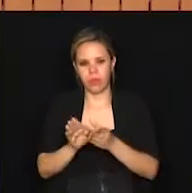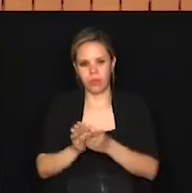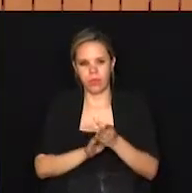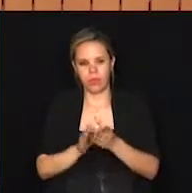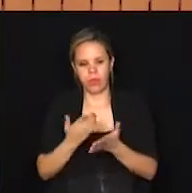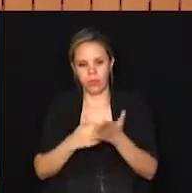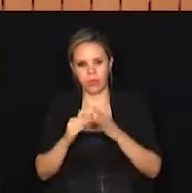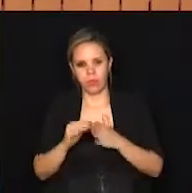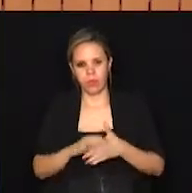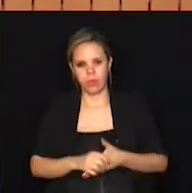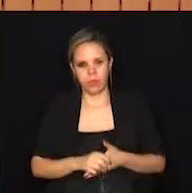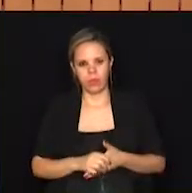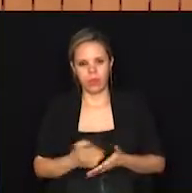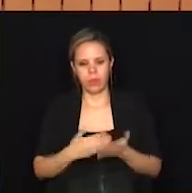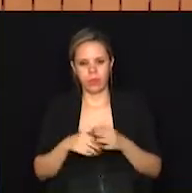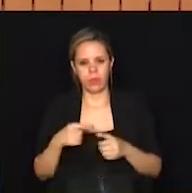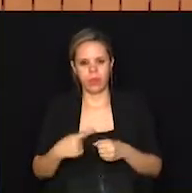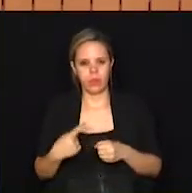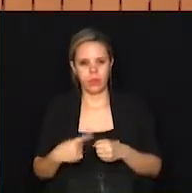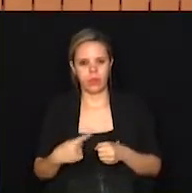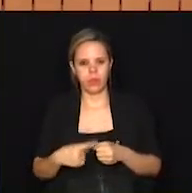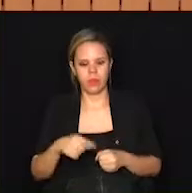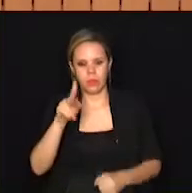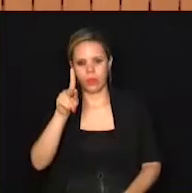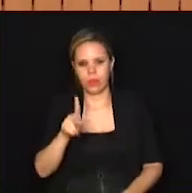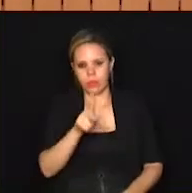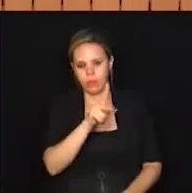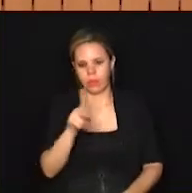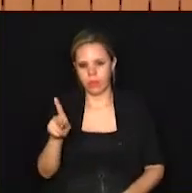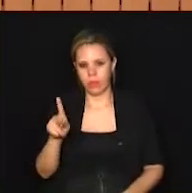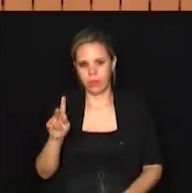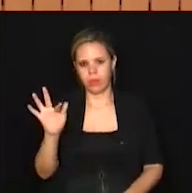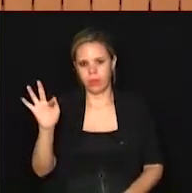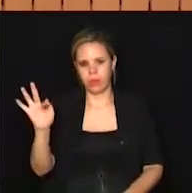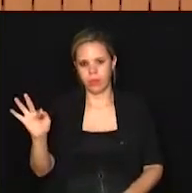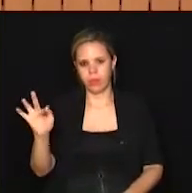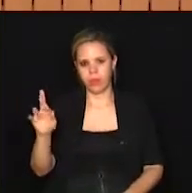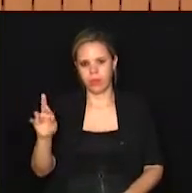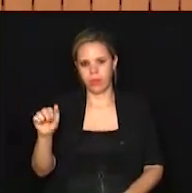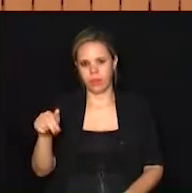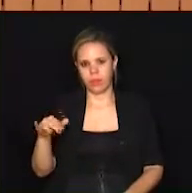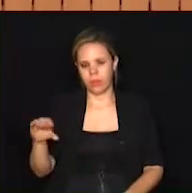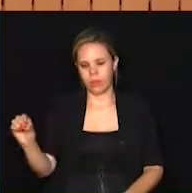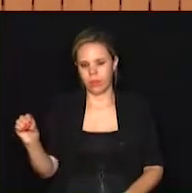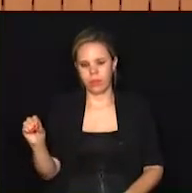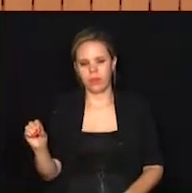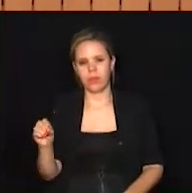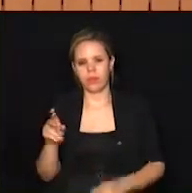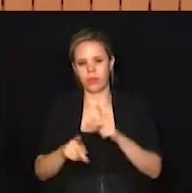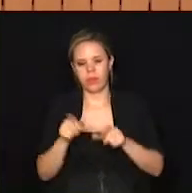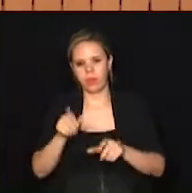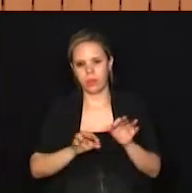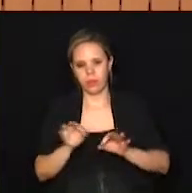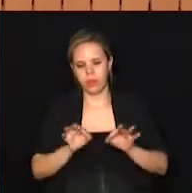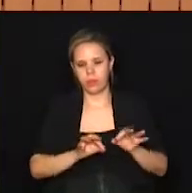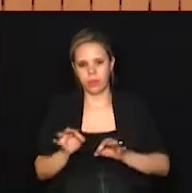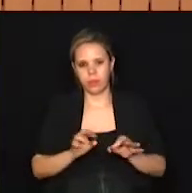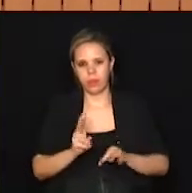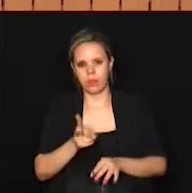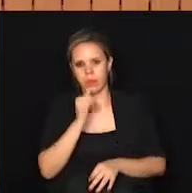nós encaminhamos isso depois como requerimento de informações e também ficam aqui registrados na